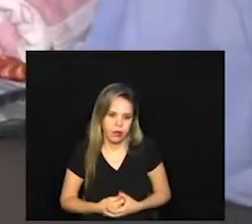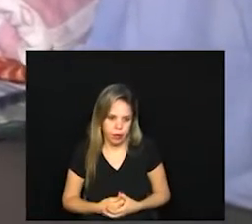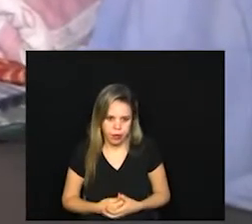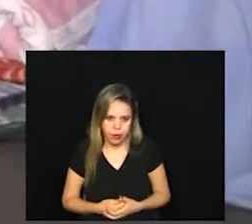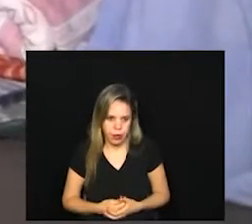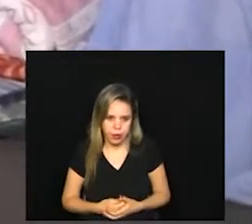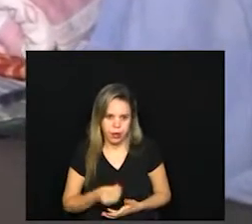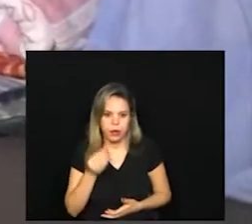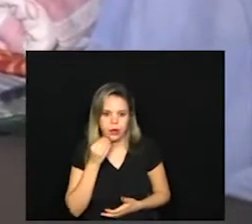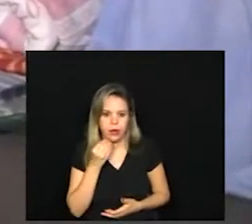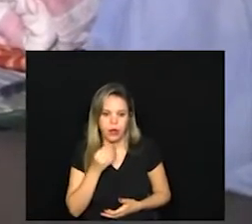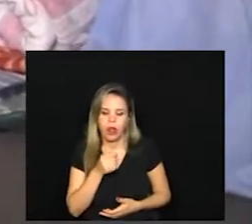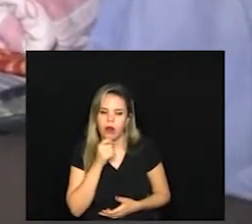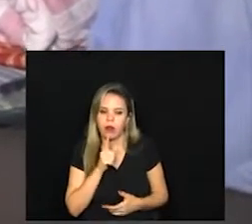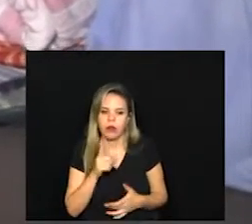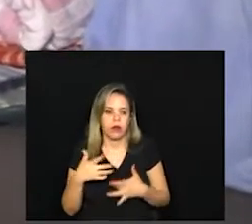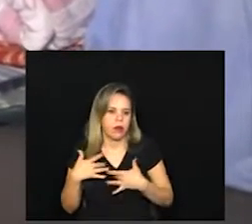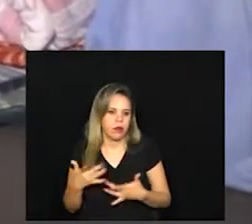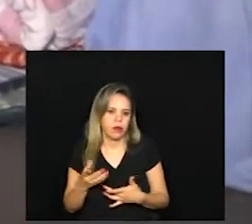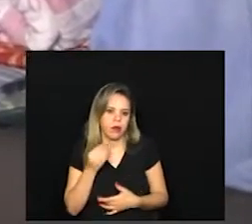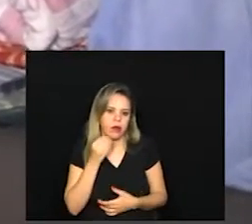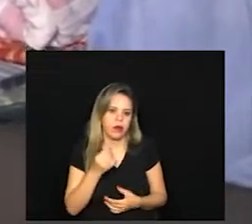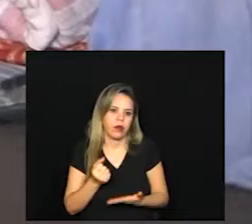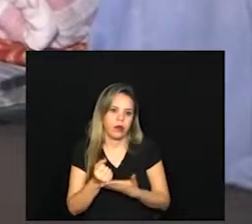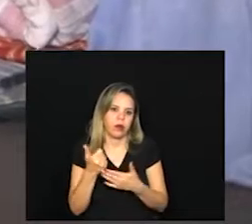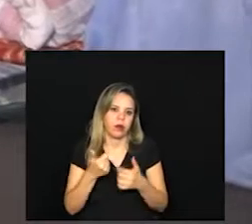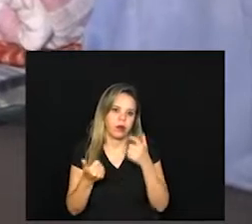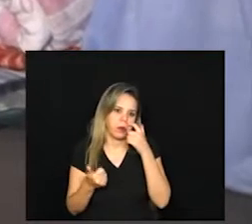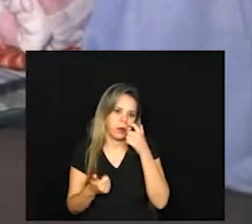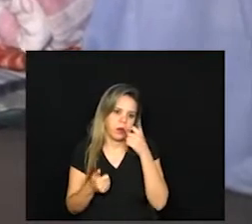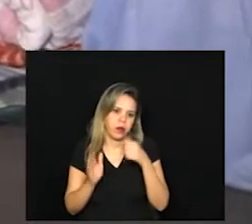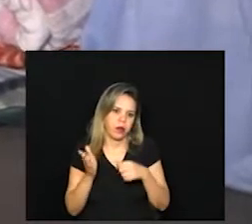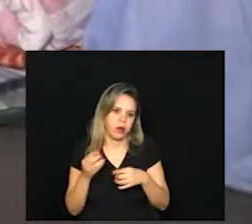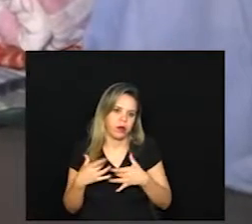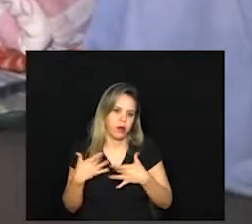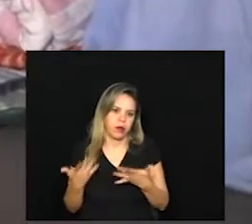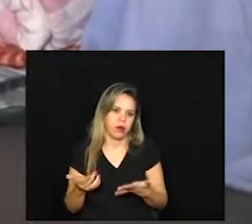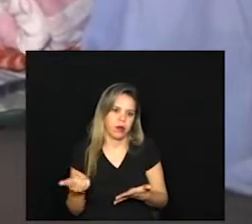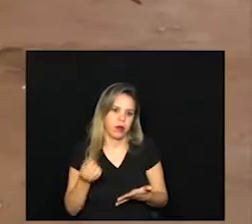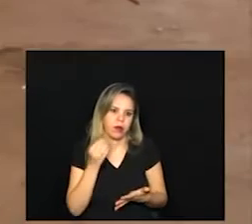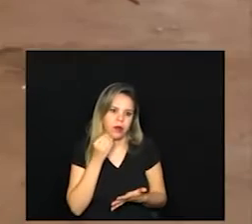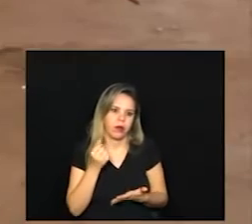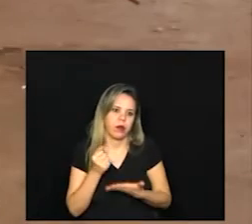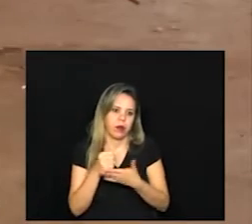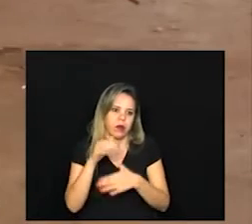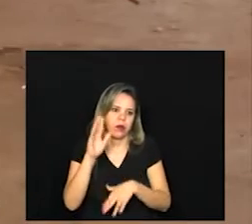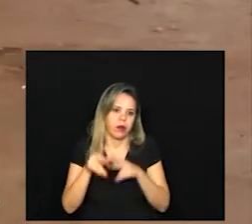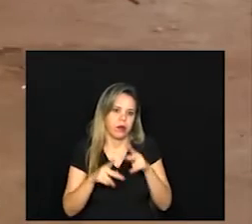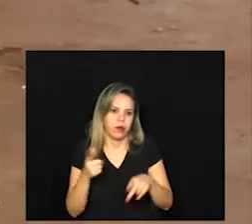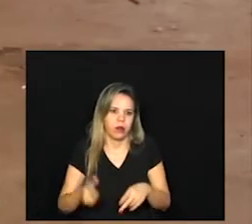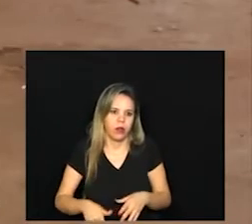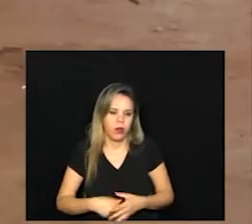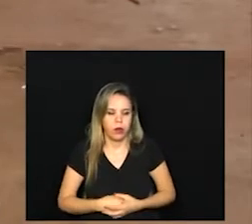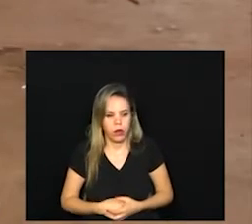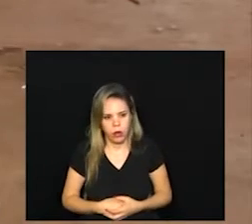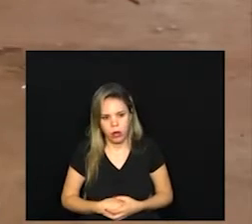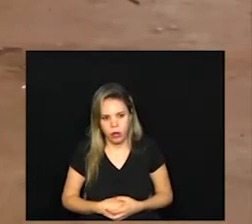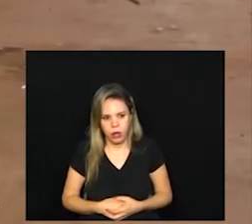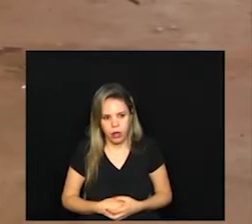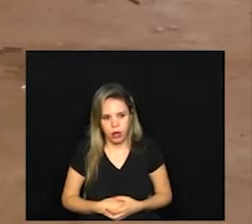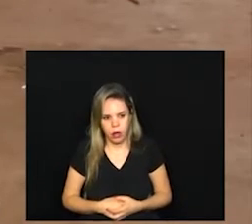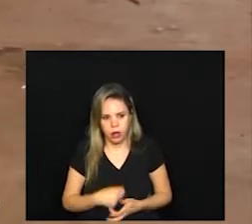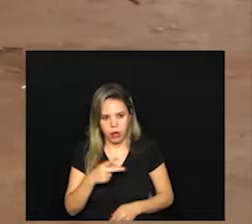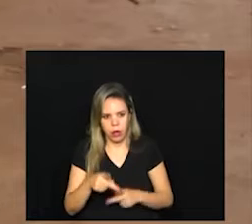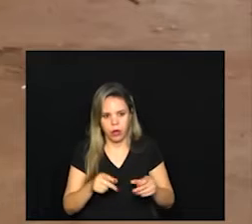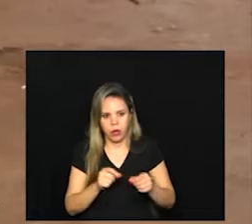tem oportunidade. Quem não doou, tem a oportunidade de fazer a primeira doação. E quem já doou, tem a oportunidade de ajudar mais uma vez. Onde as pessoas podem fazer